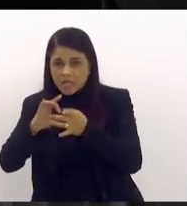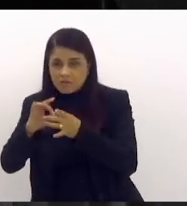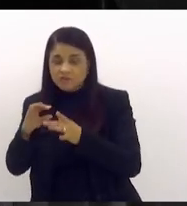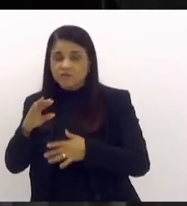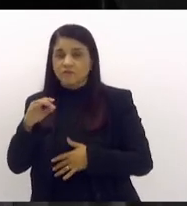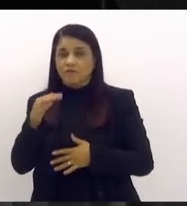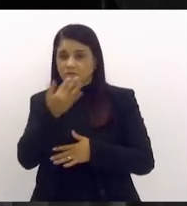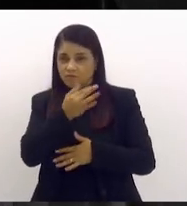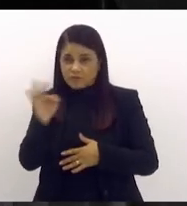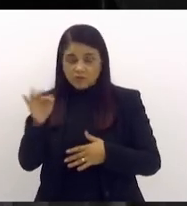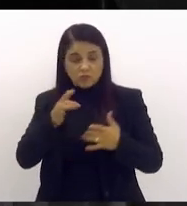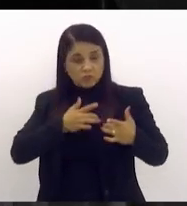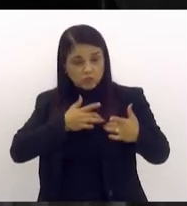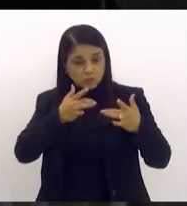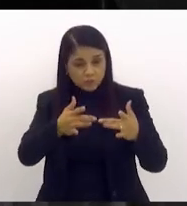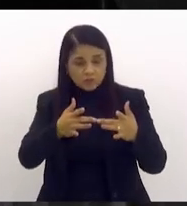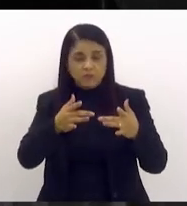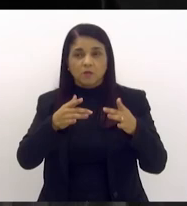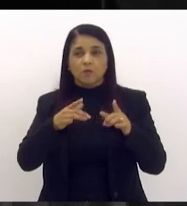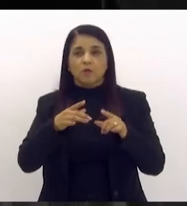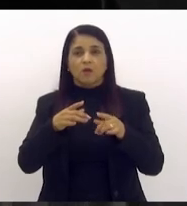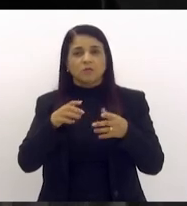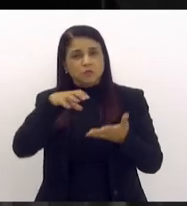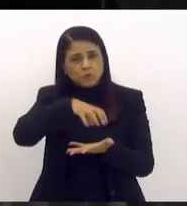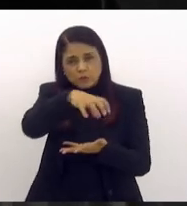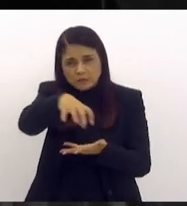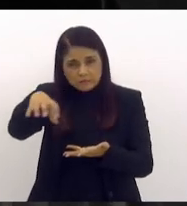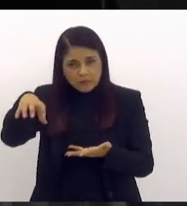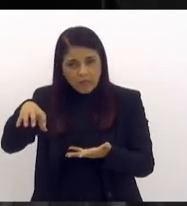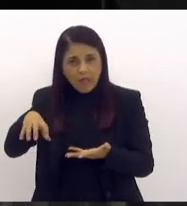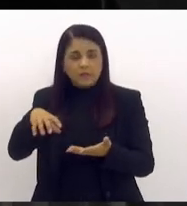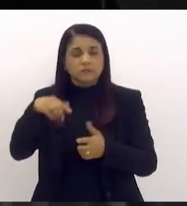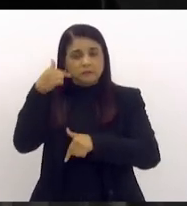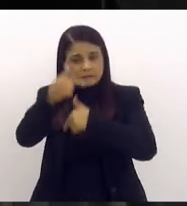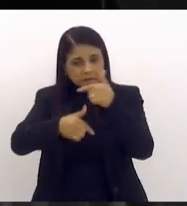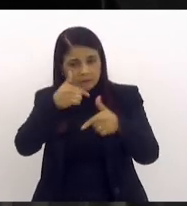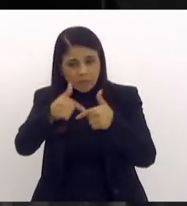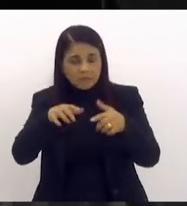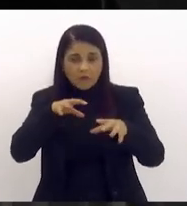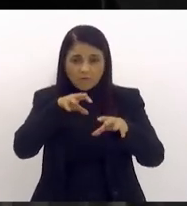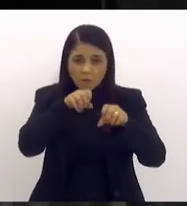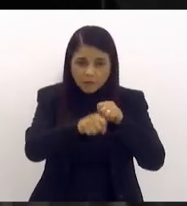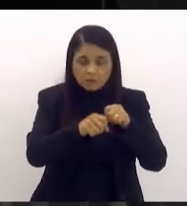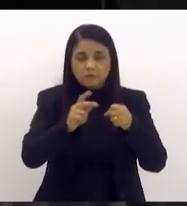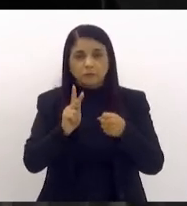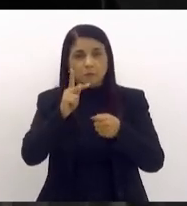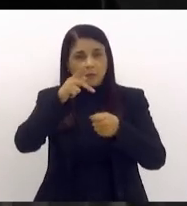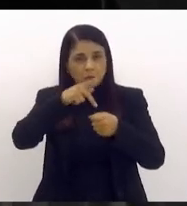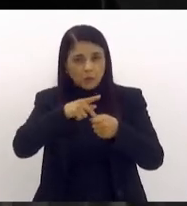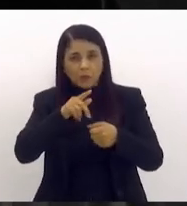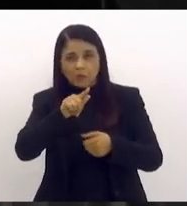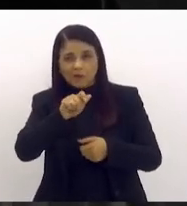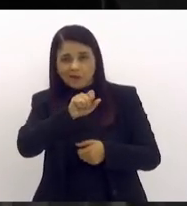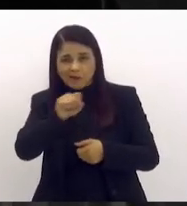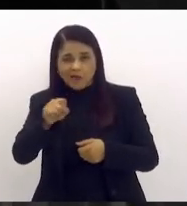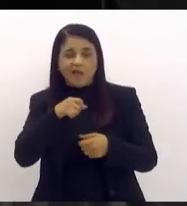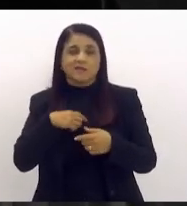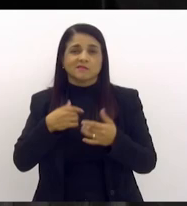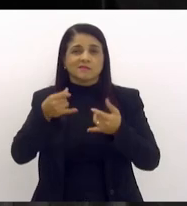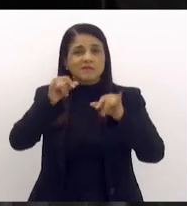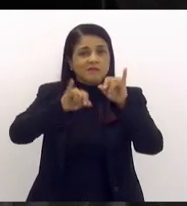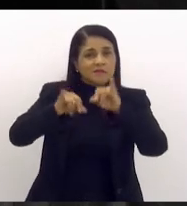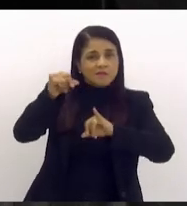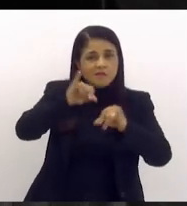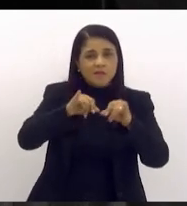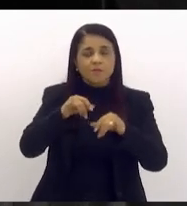disposição as nossas redes as nossas unidades que já trabalham na formação na área de petróleo e gás na área da química porque